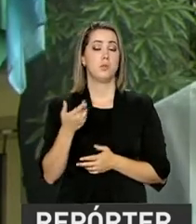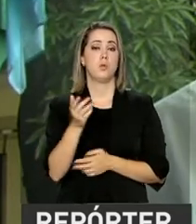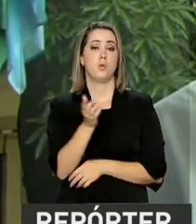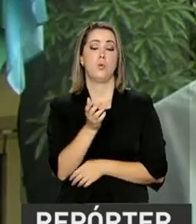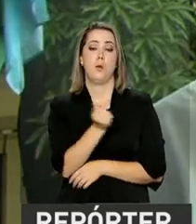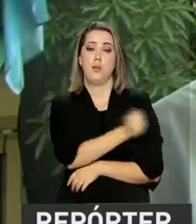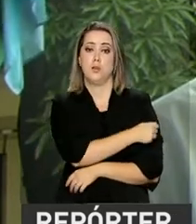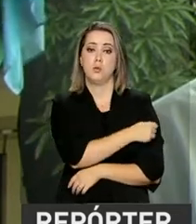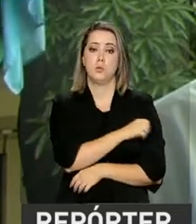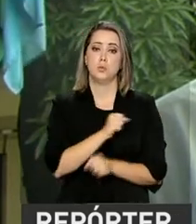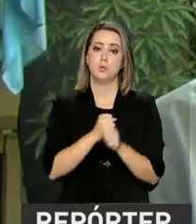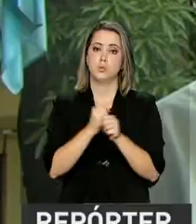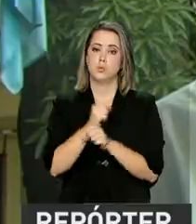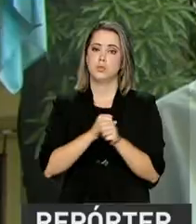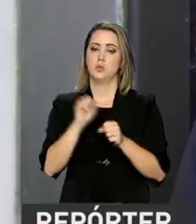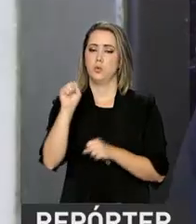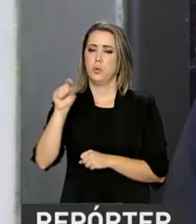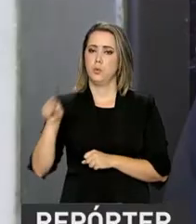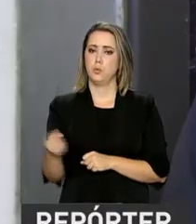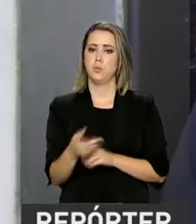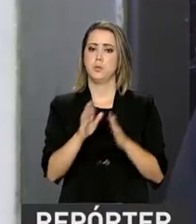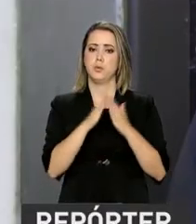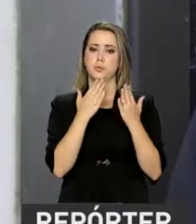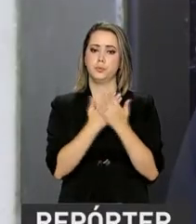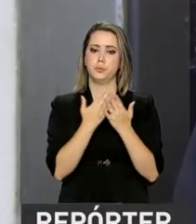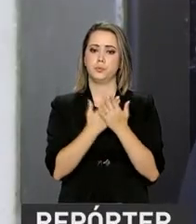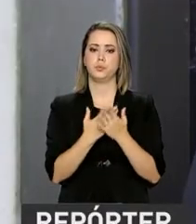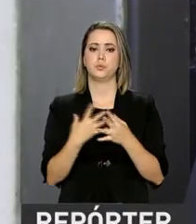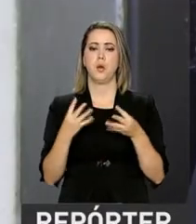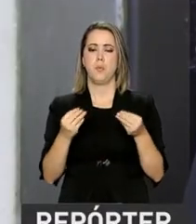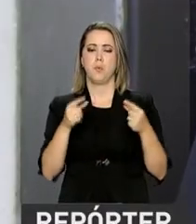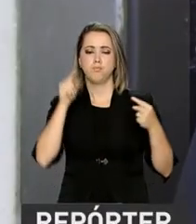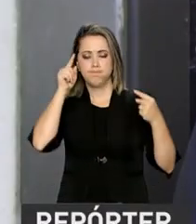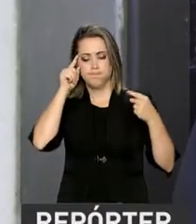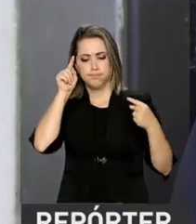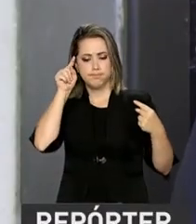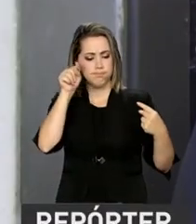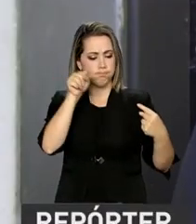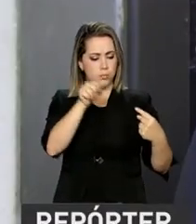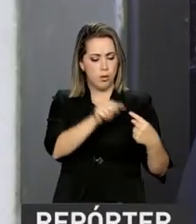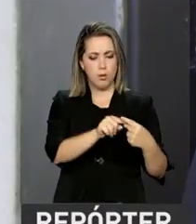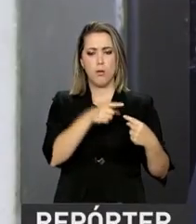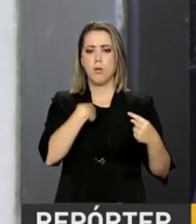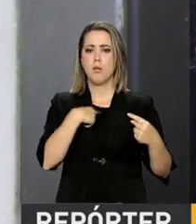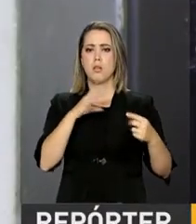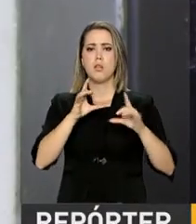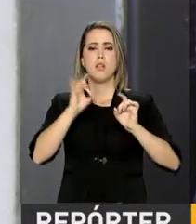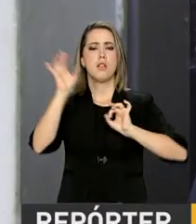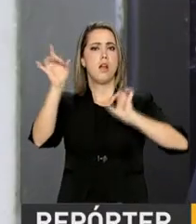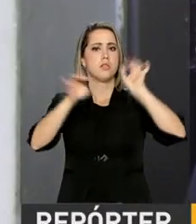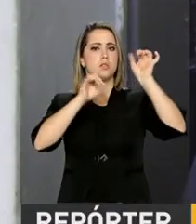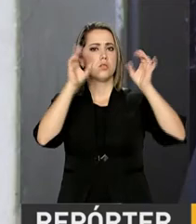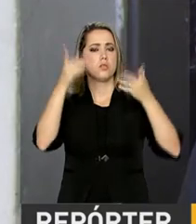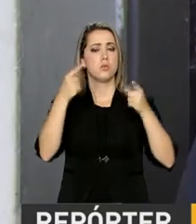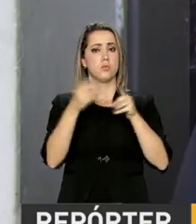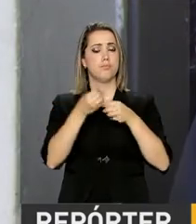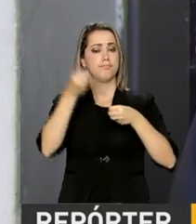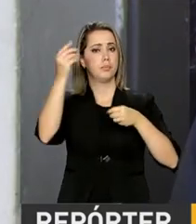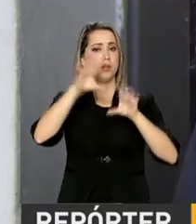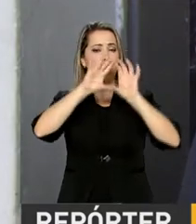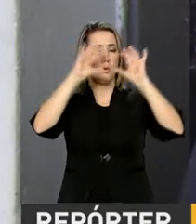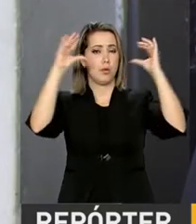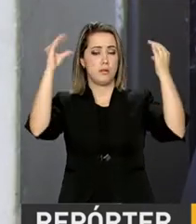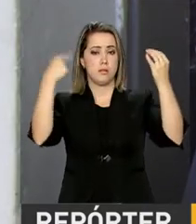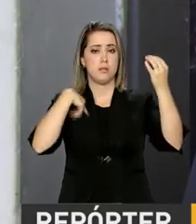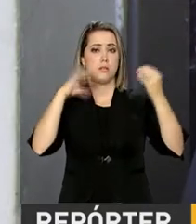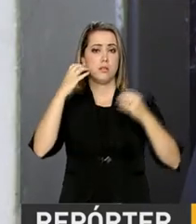em cerca de 8 mil escolas participantes. É muita concentração. Os alunos resolvem questões de astronomia e astronáutica, que é a